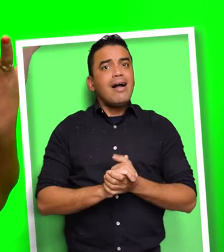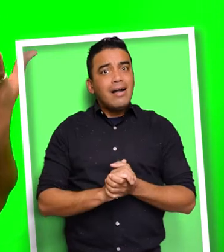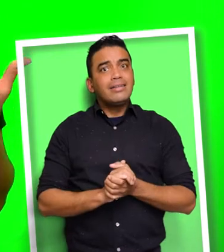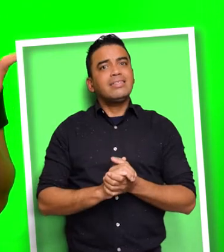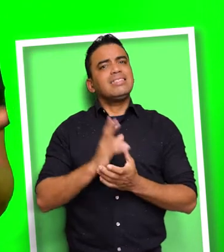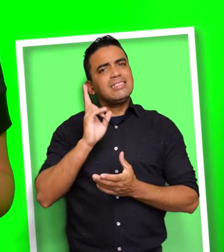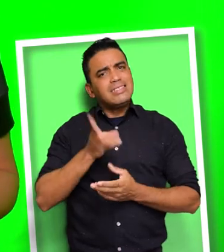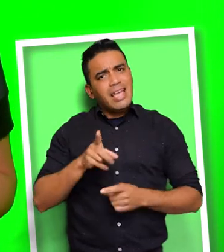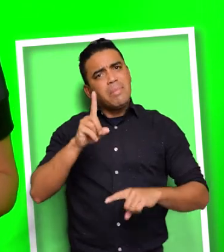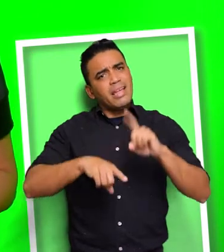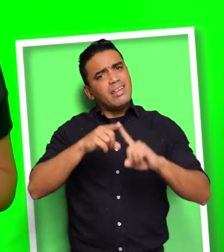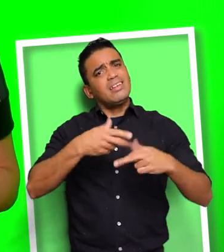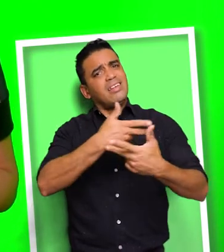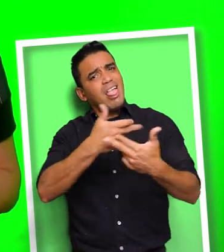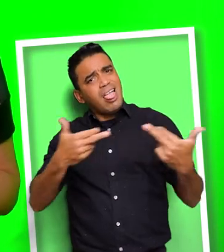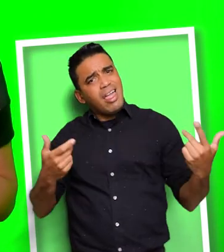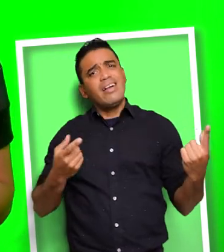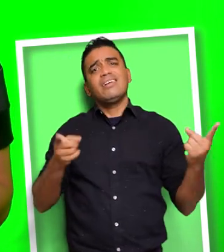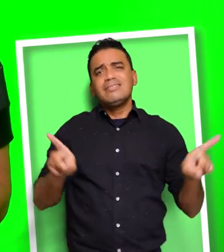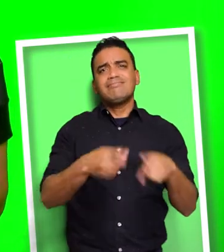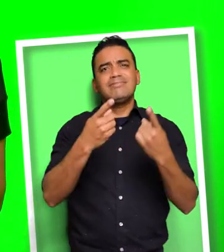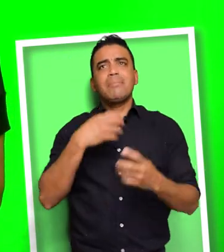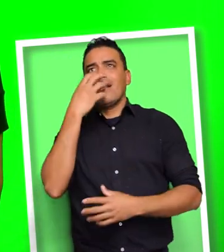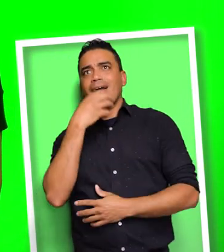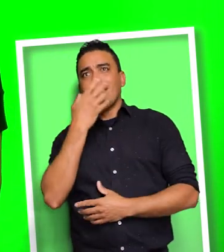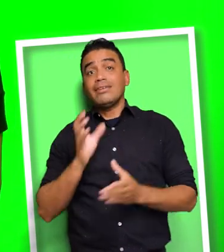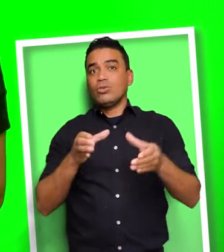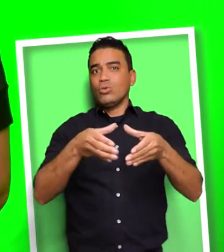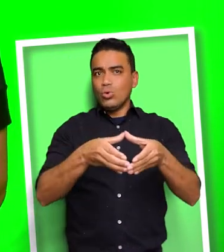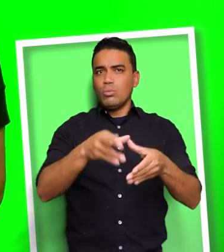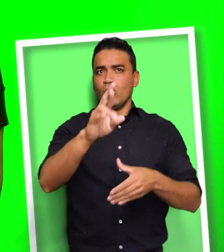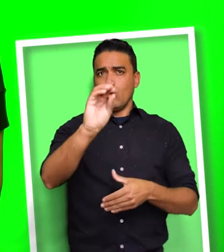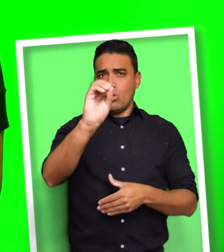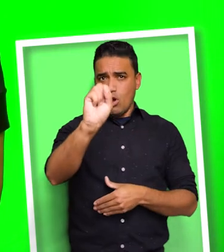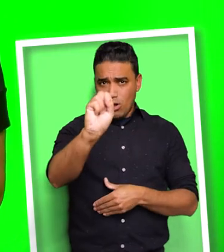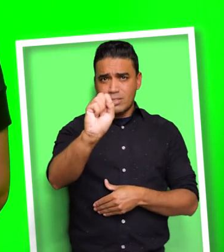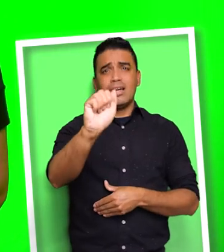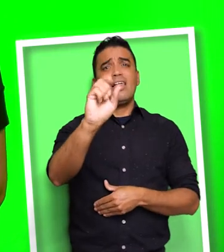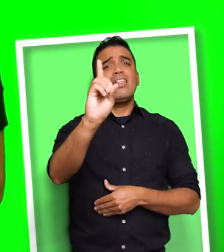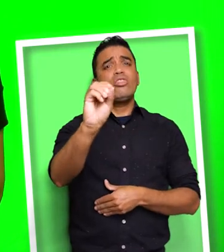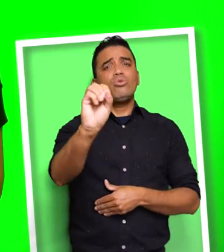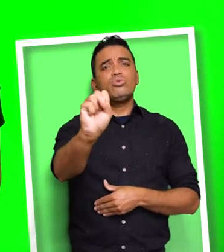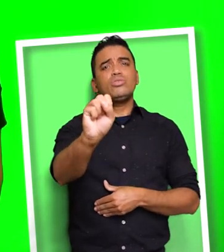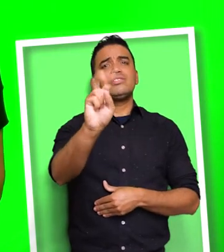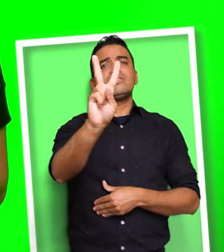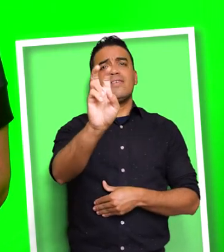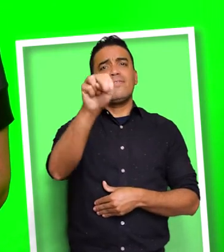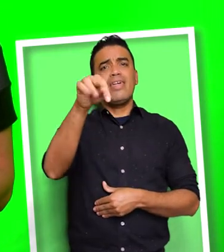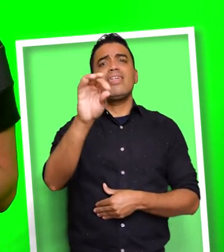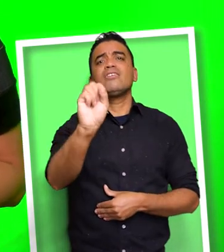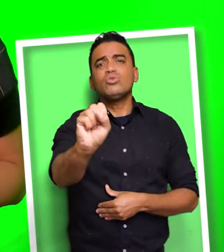com instrumento na mão, sempre cantando, porque, na verdade, o Rosa dos Ventos, que é esse grupo que se originou dessas oficinas, era um